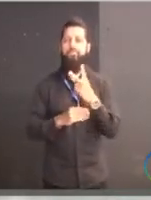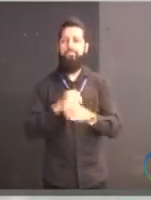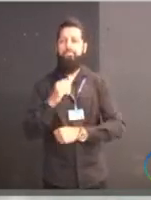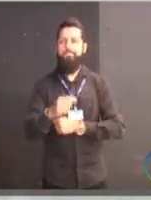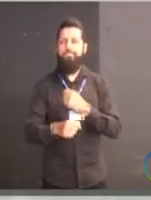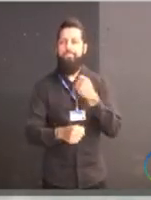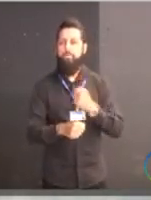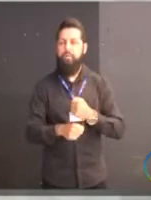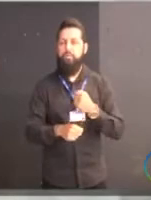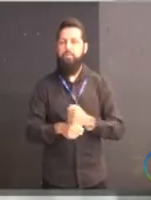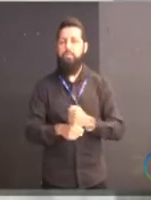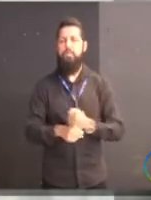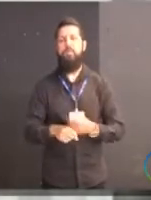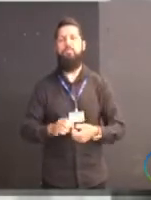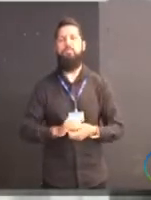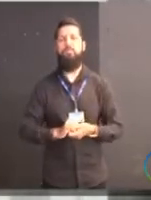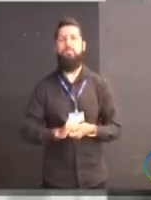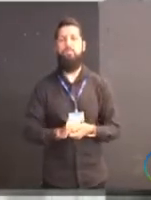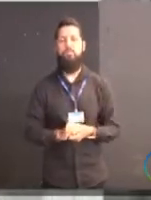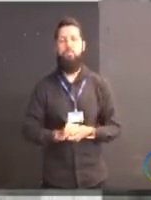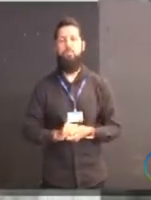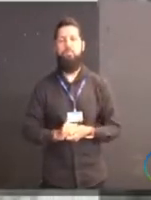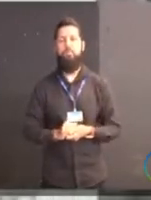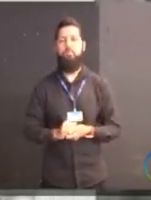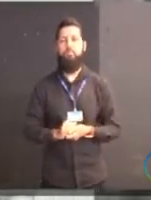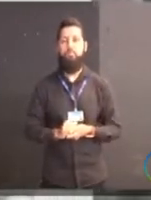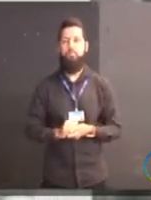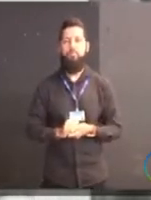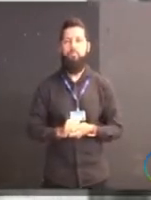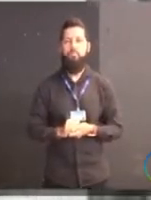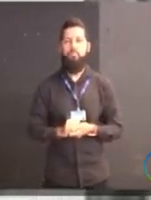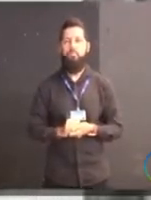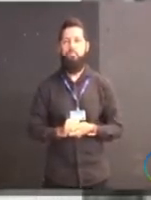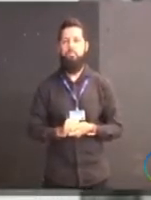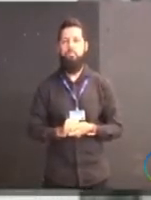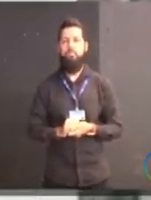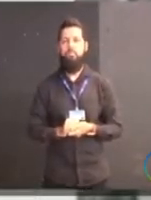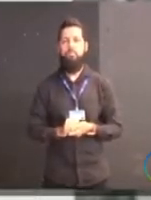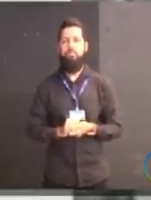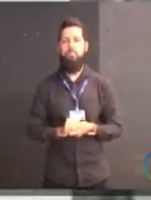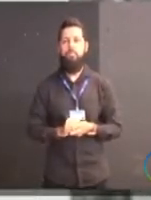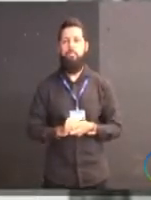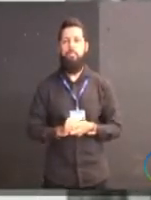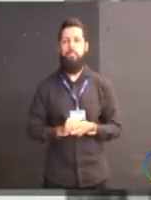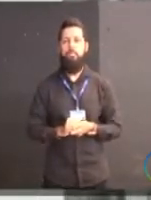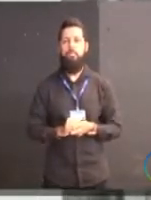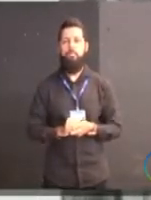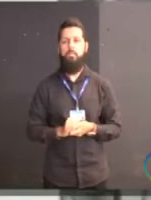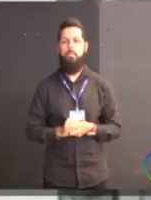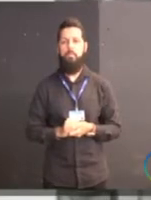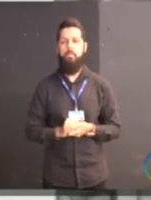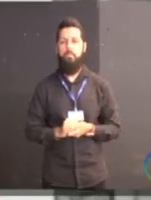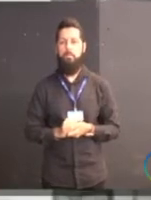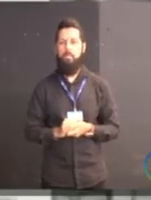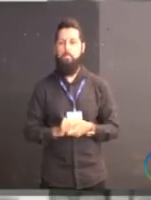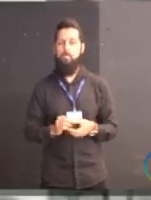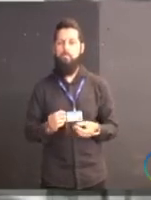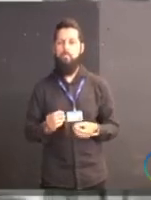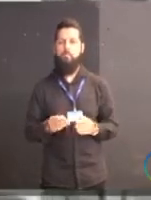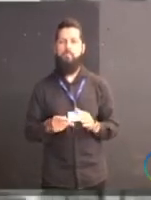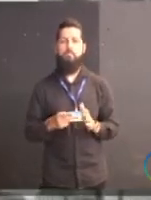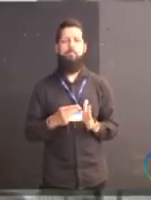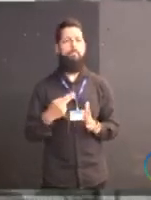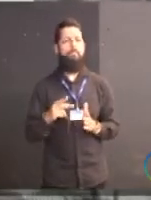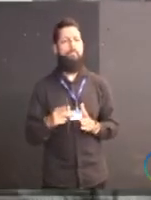em traduzir e publicar trechos de obras de Allan Kardec para fixar os